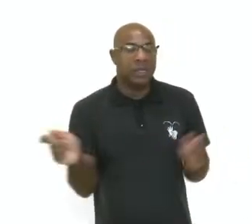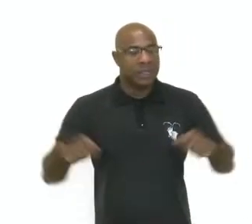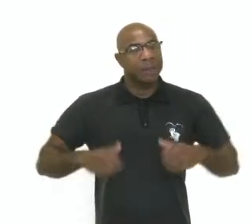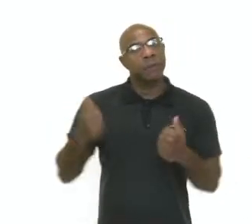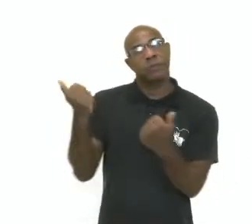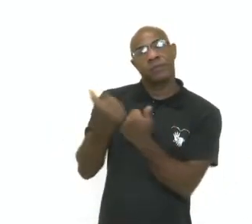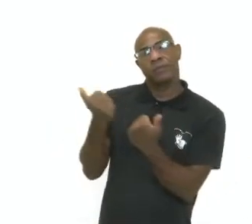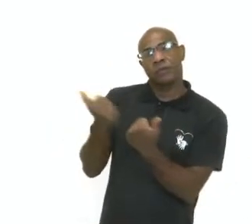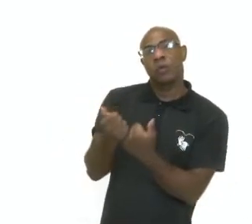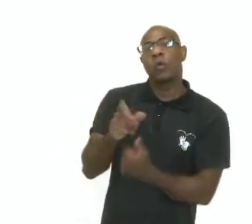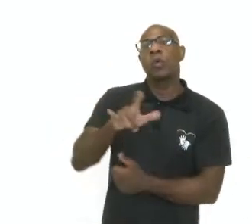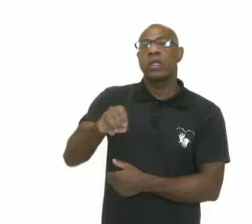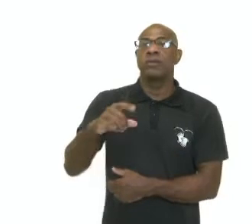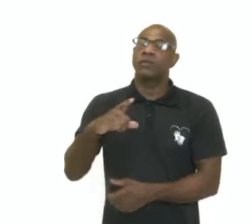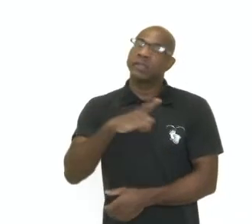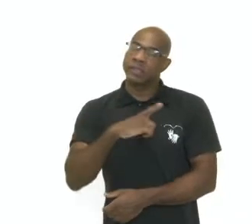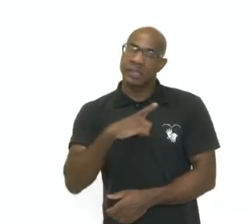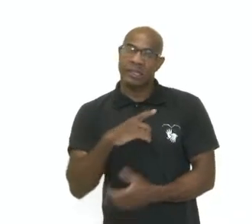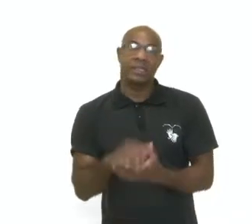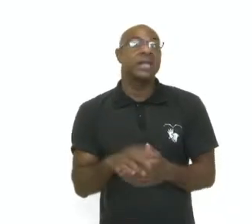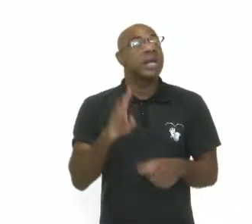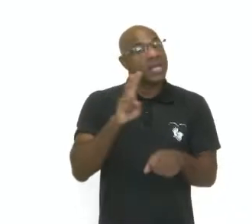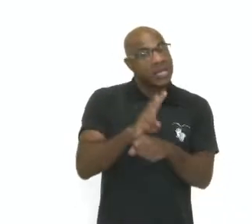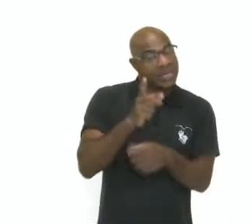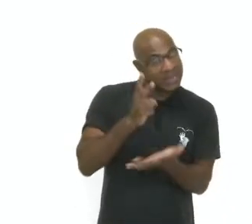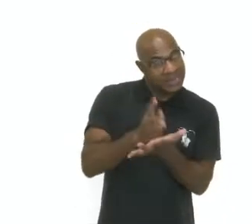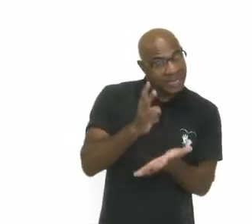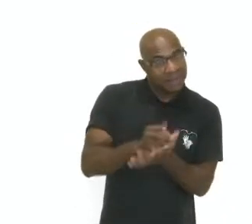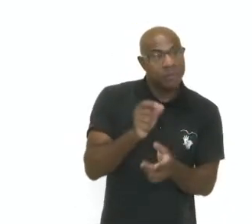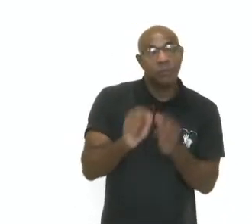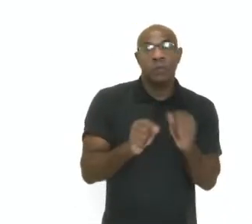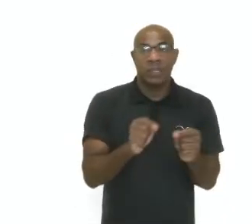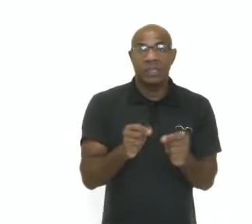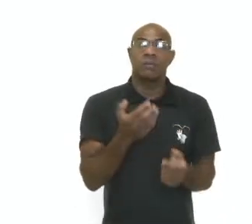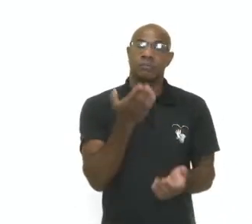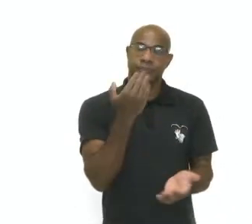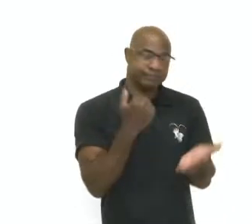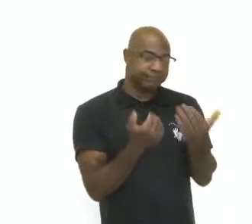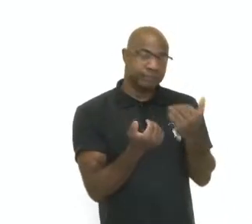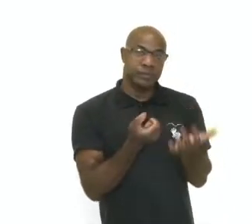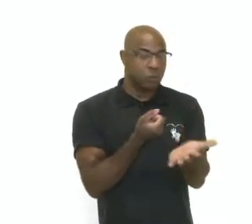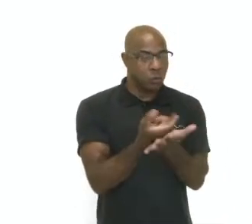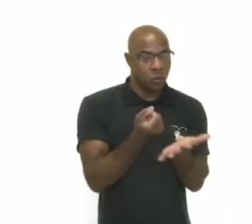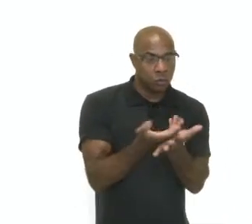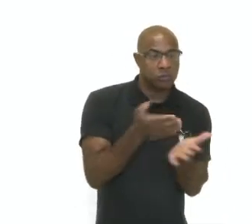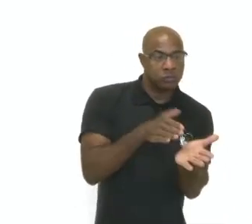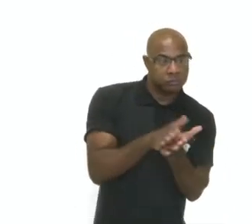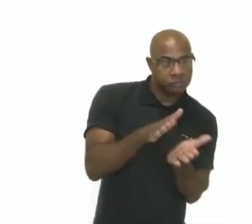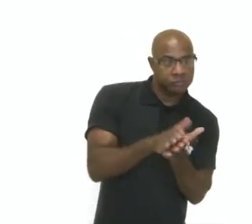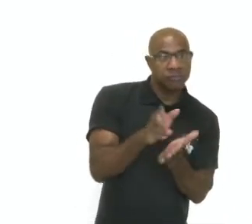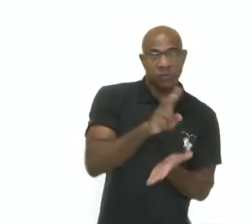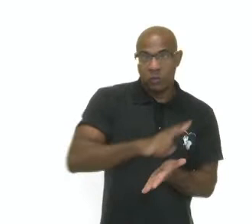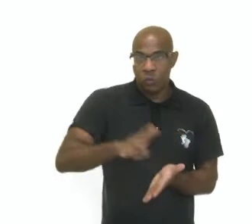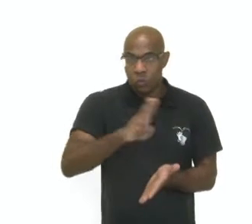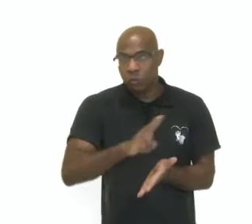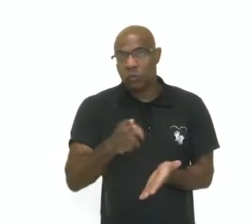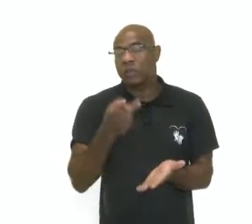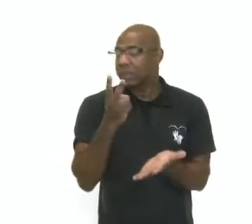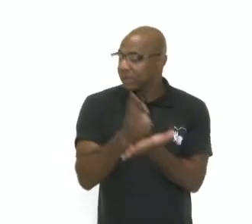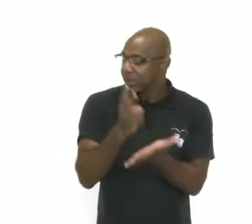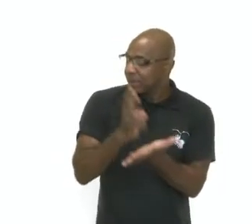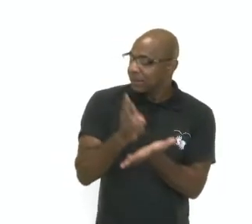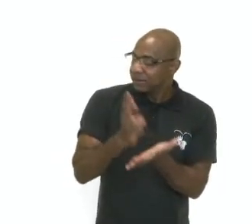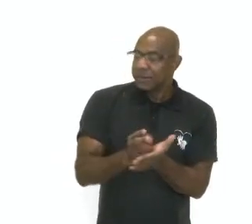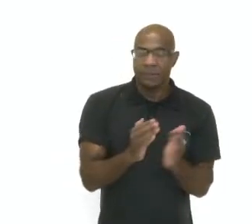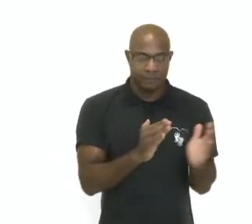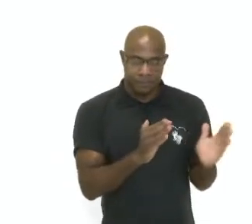que geramos, mantendo-se na cadeia de consumo por mais tempo. Precisamos repensar o